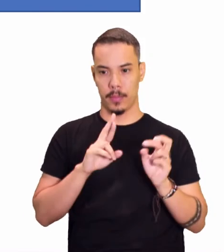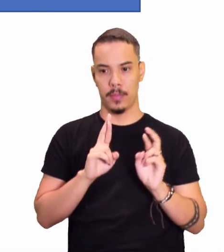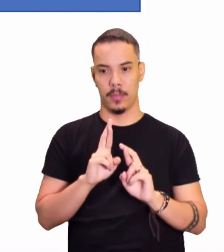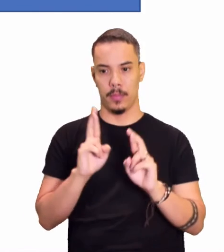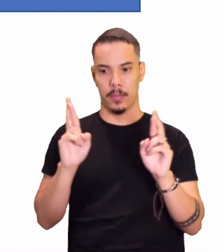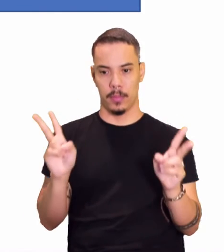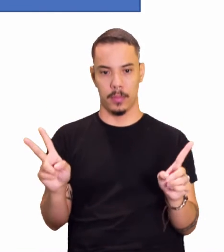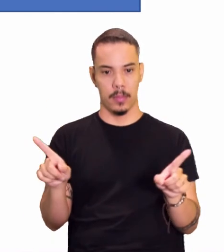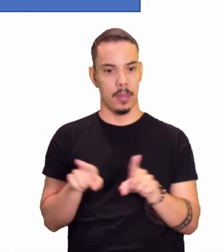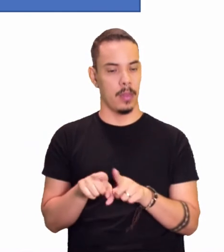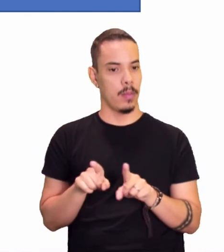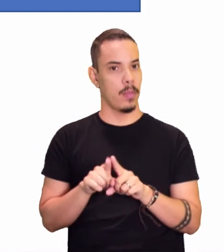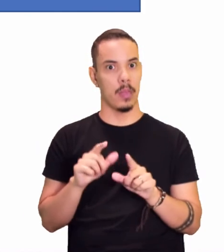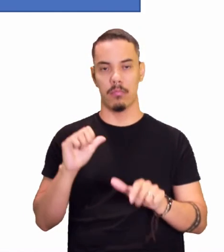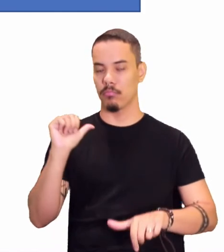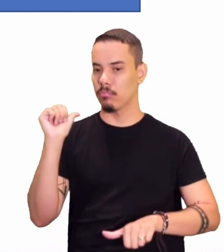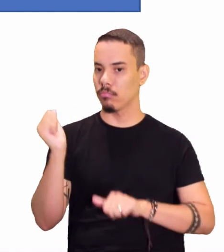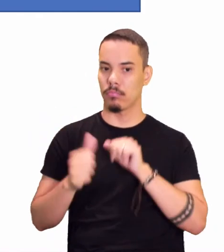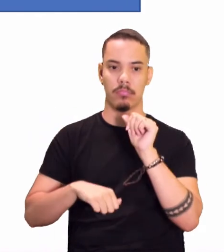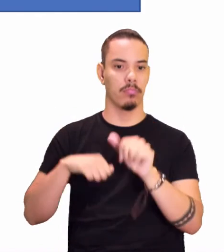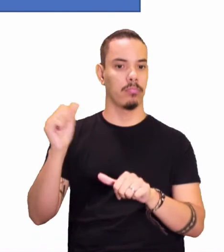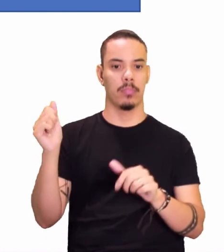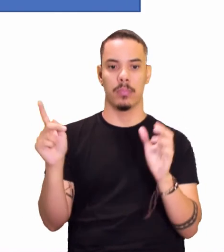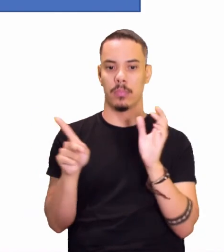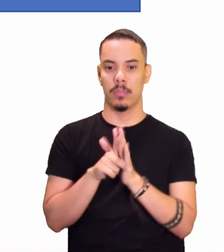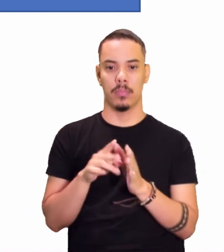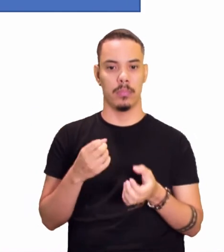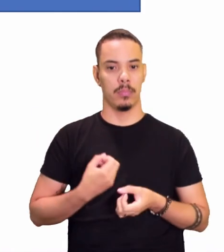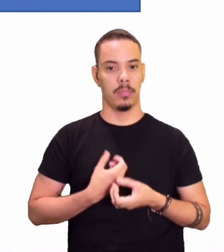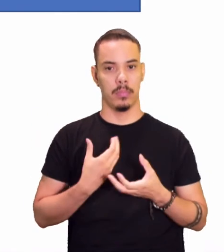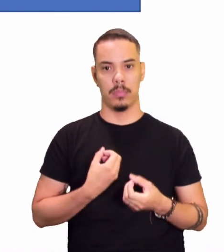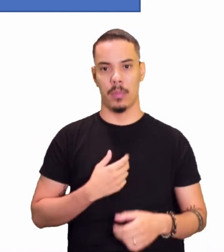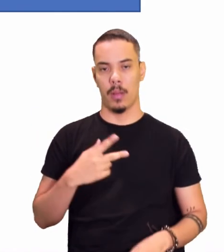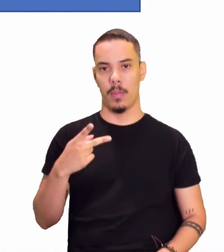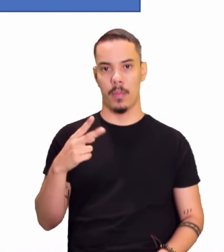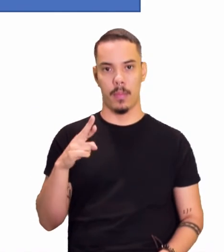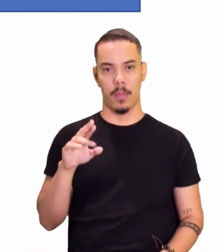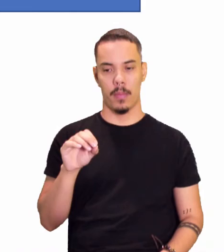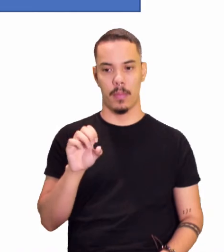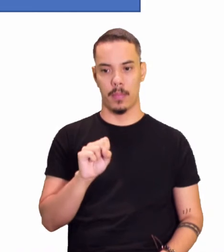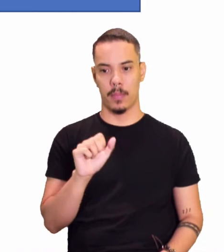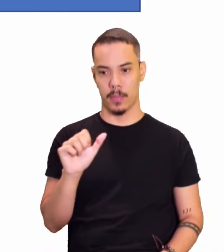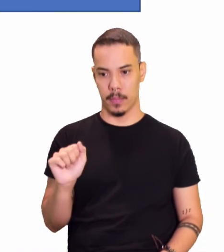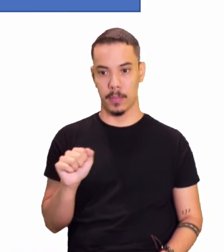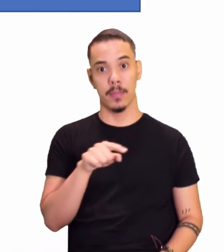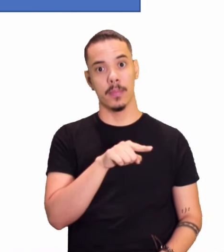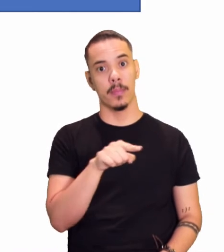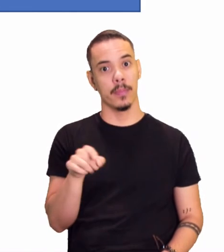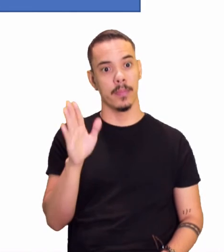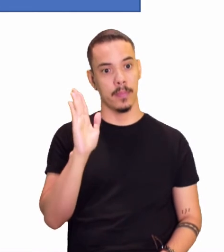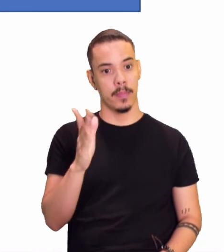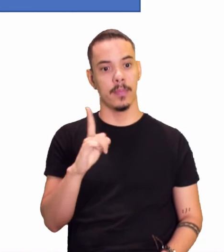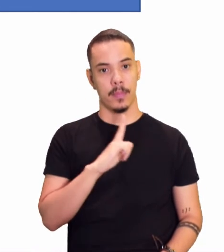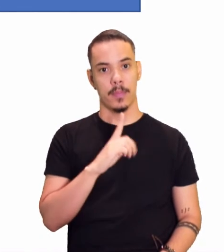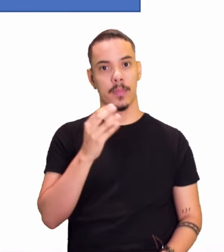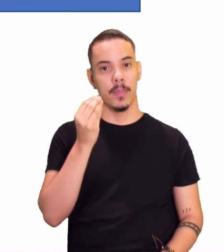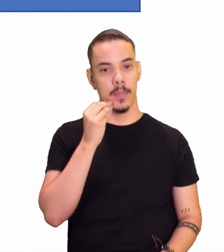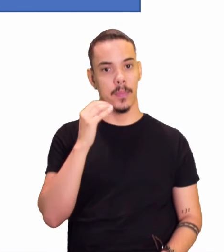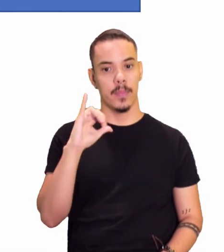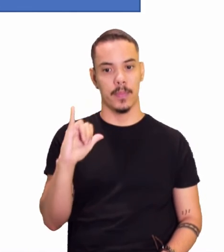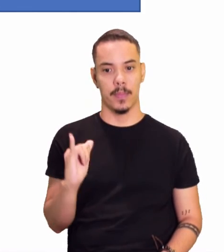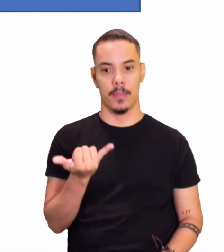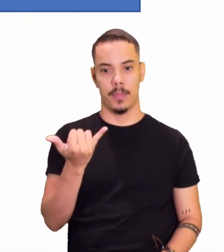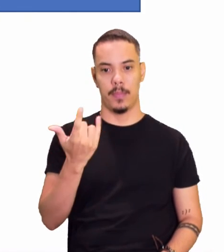né? É totalmente diferente aí da poesia e da prosa. Como vocês já tiveram oportunidade, né,